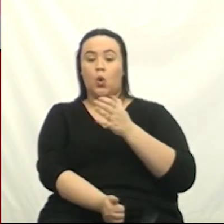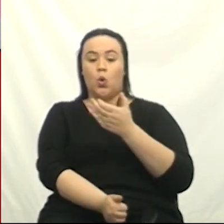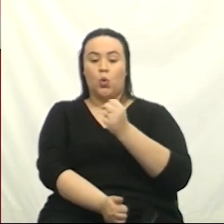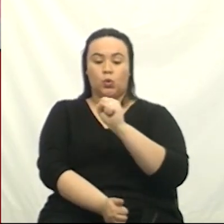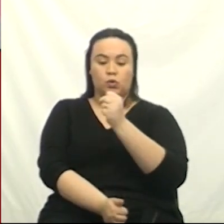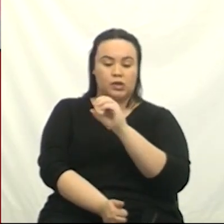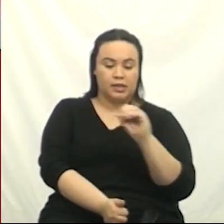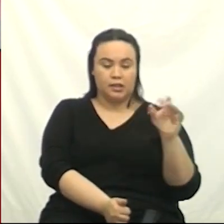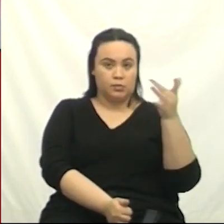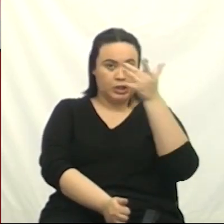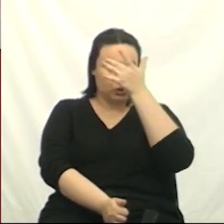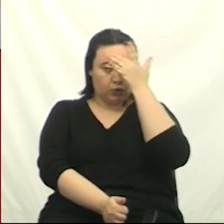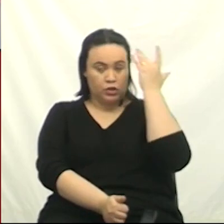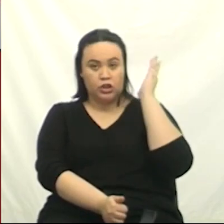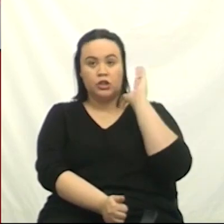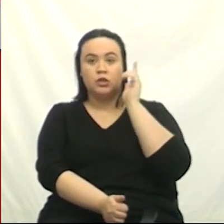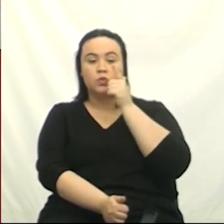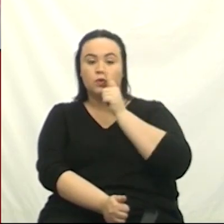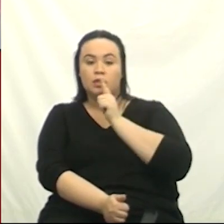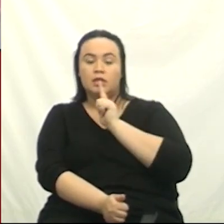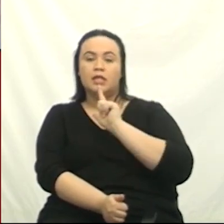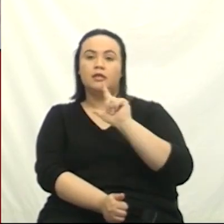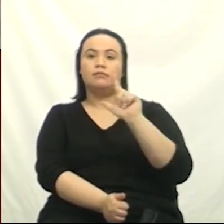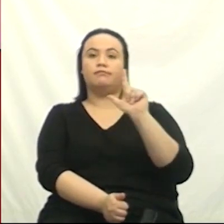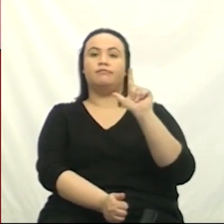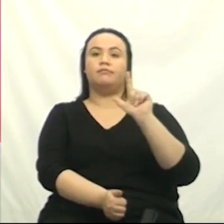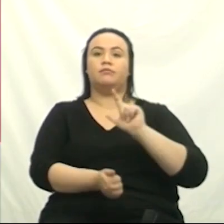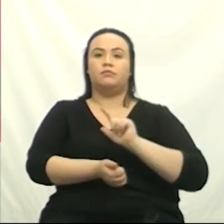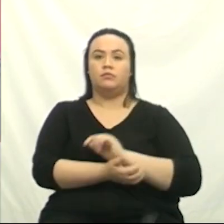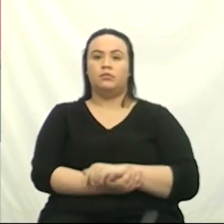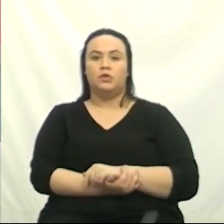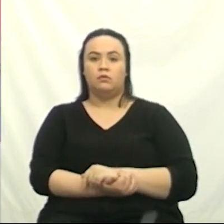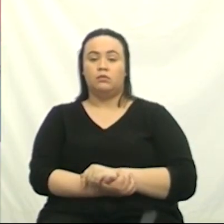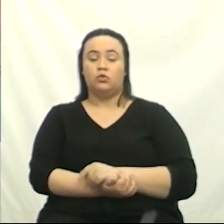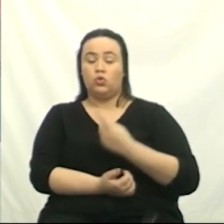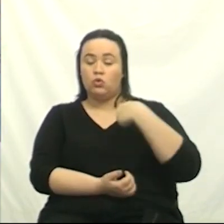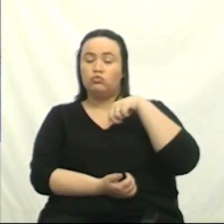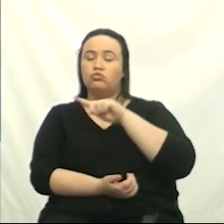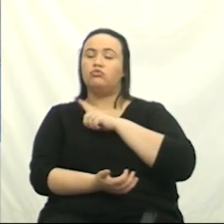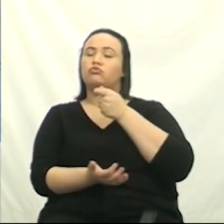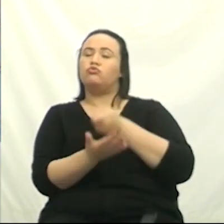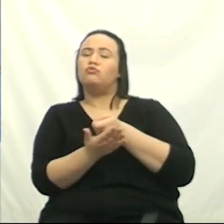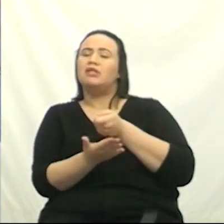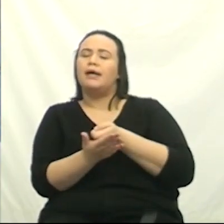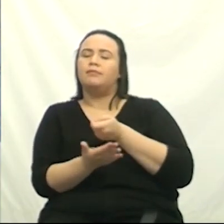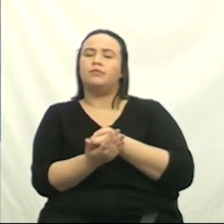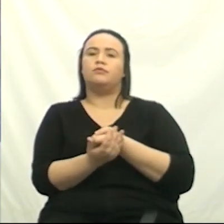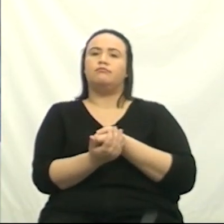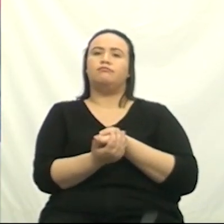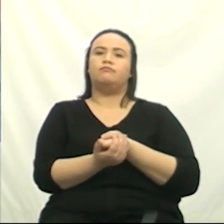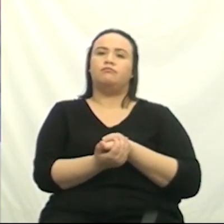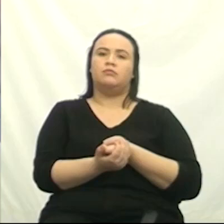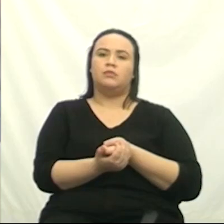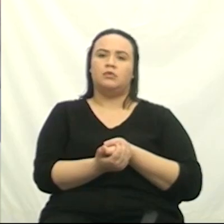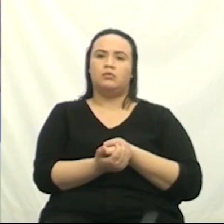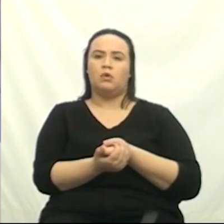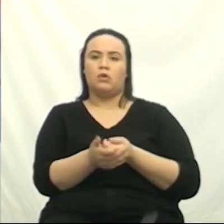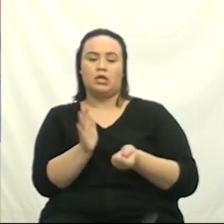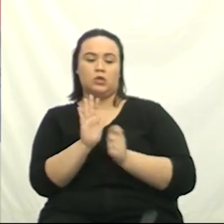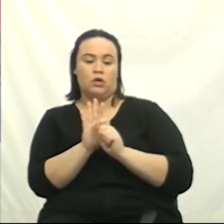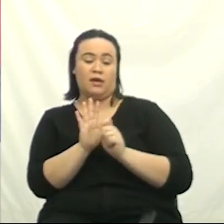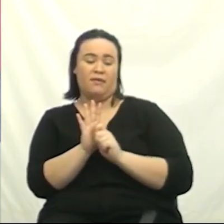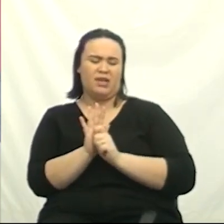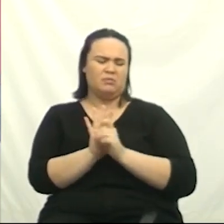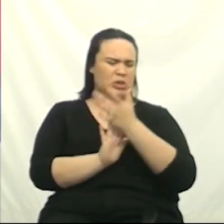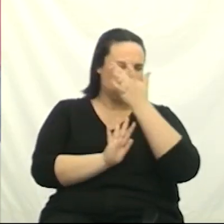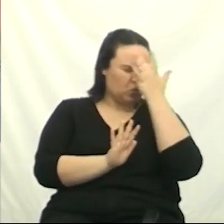boa parte desses graças a Deus se recuperaram então a gente luta contra as drogas aí vem o STF dos ministros